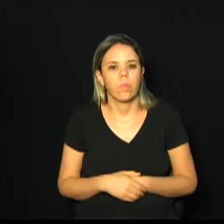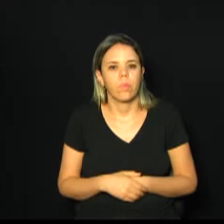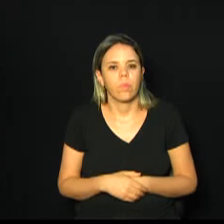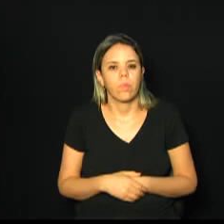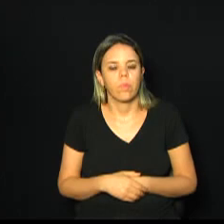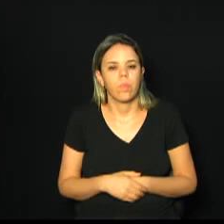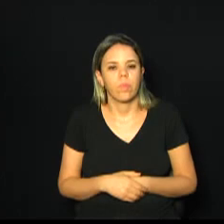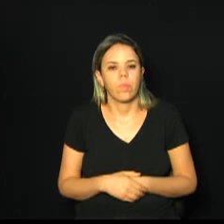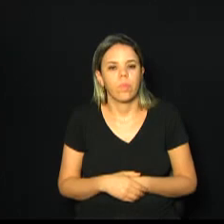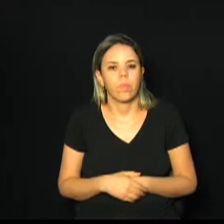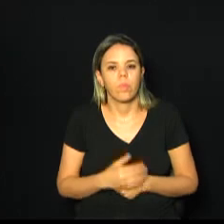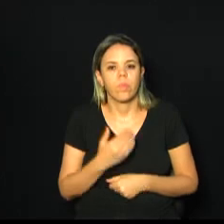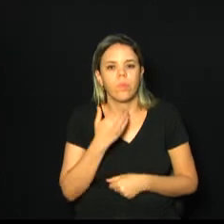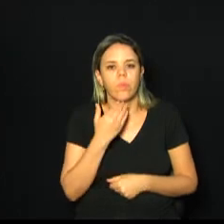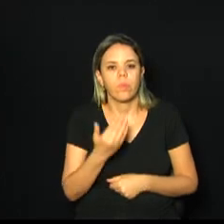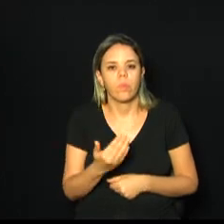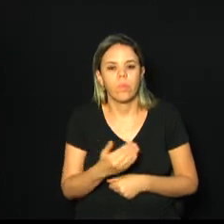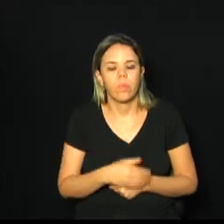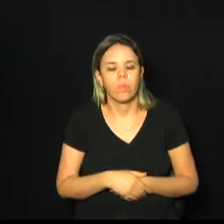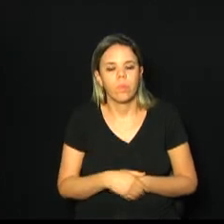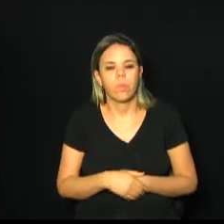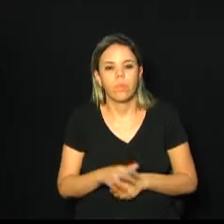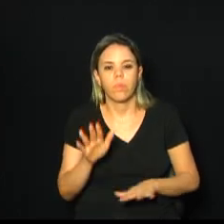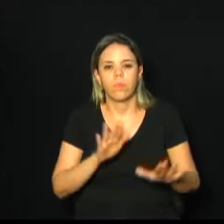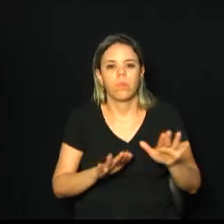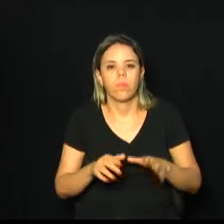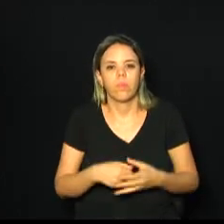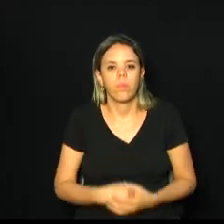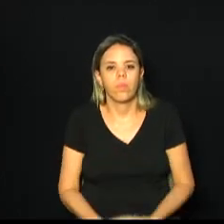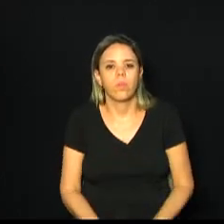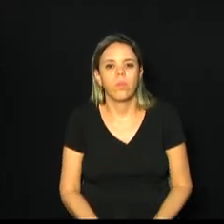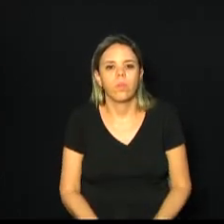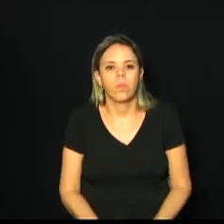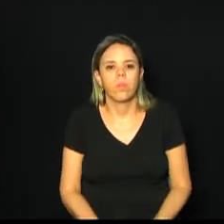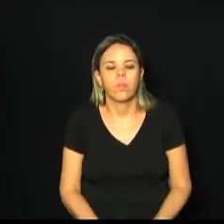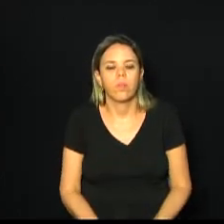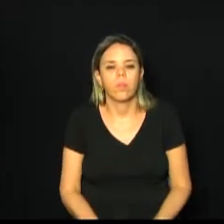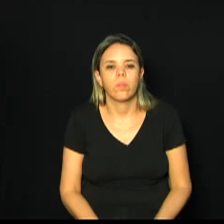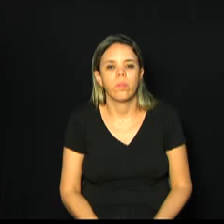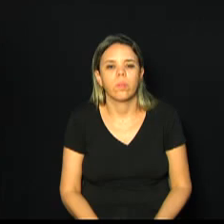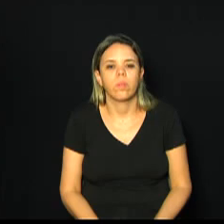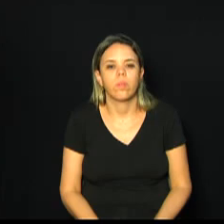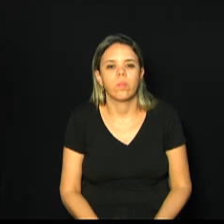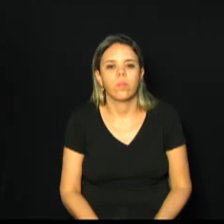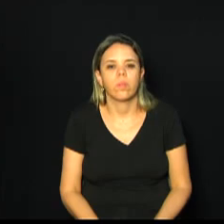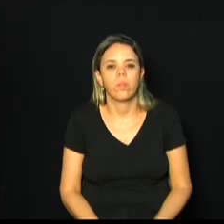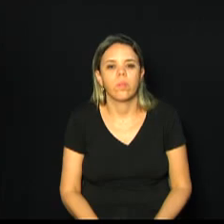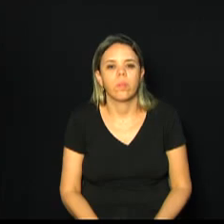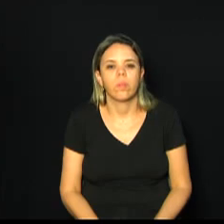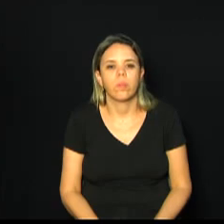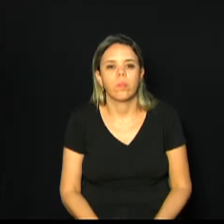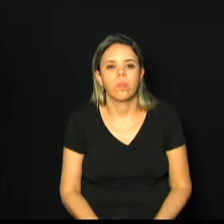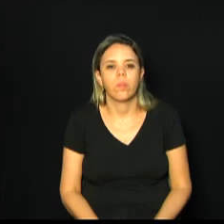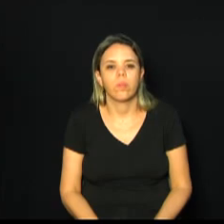Não compensa. Tem que tomar cuidado com isso. Basicamente é isso aí, da minha